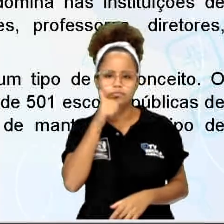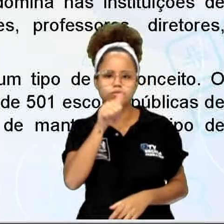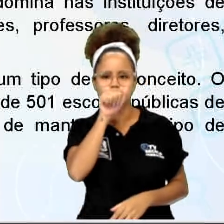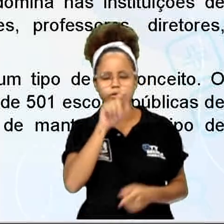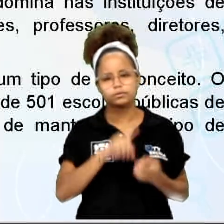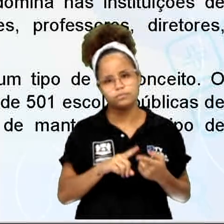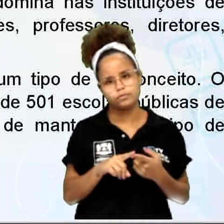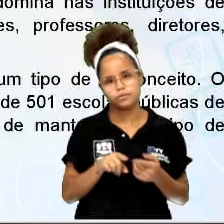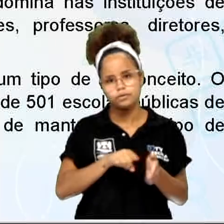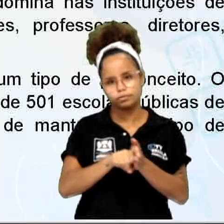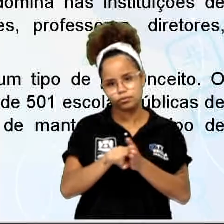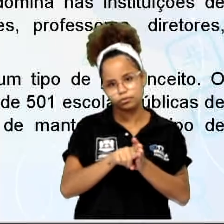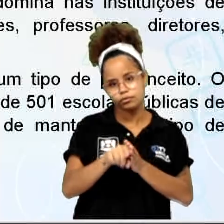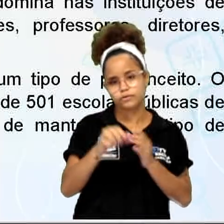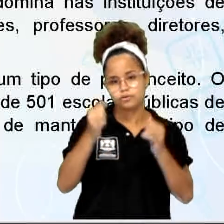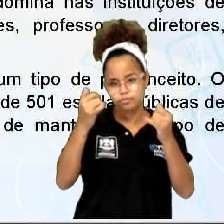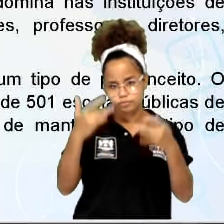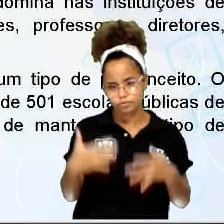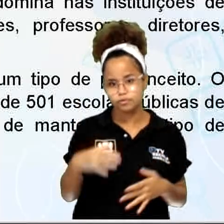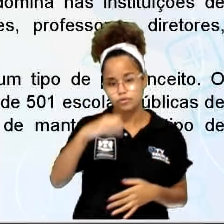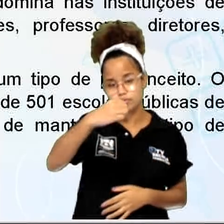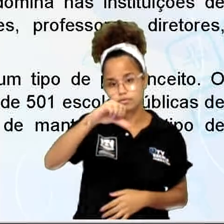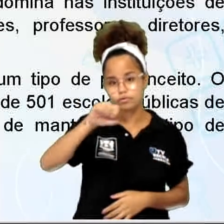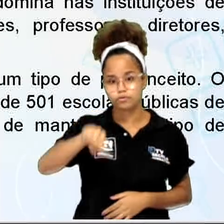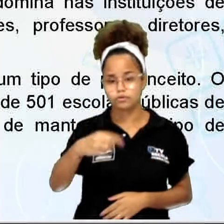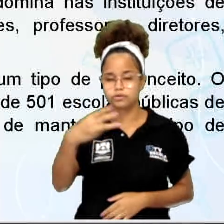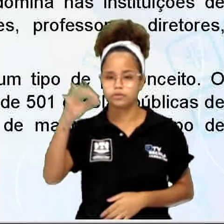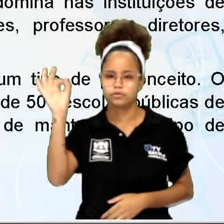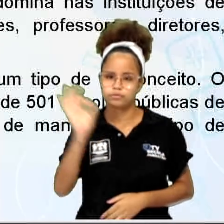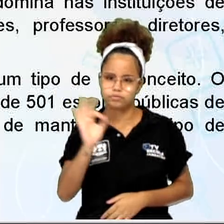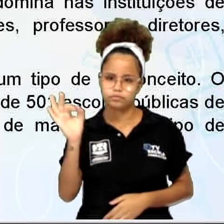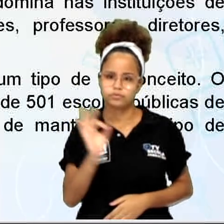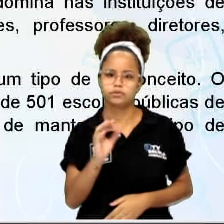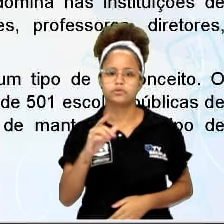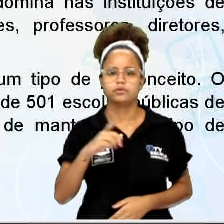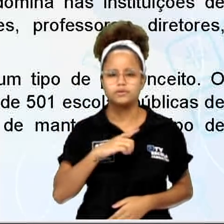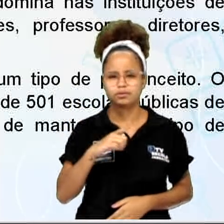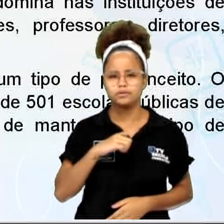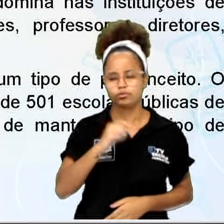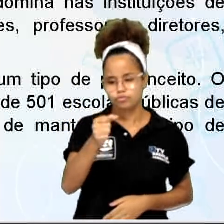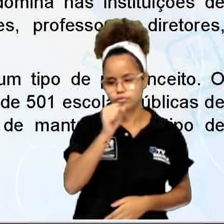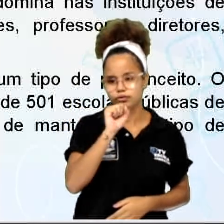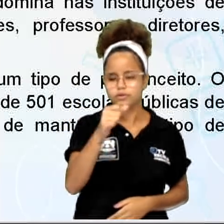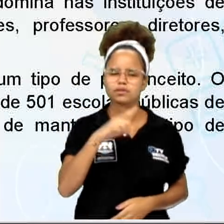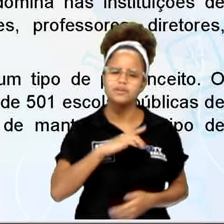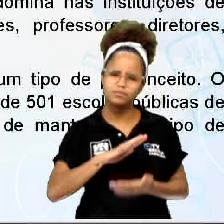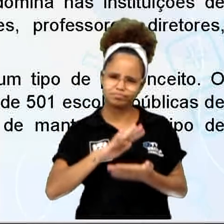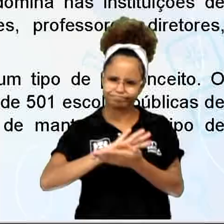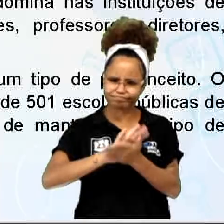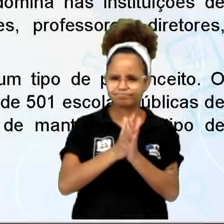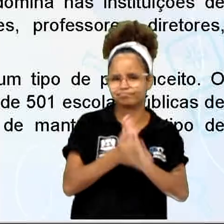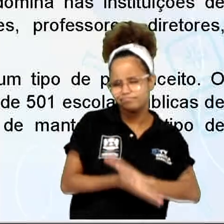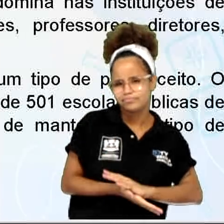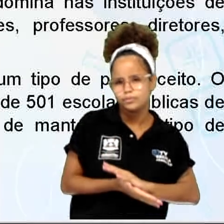que 99,3% dos entrevistados possuem algum tipo de preconceito. O estudo